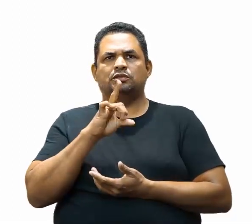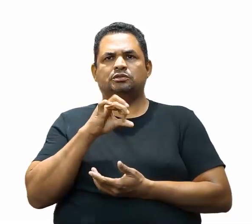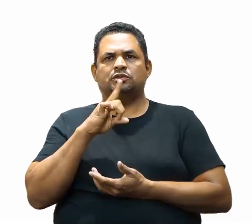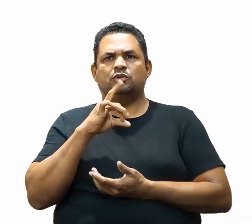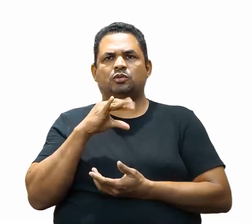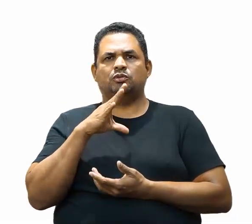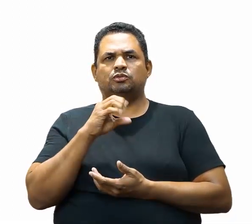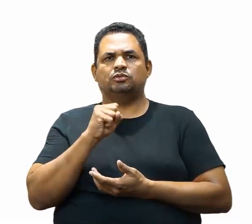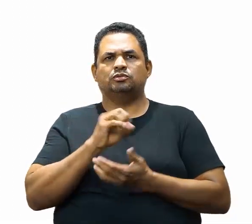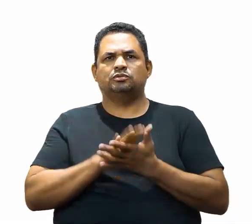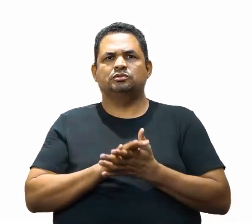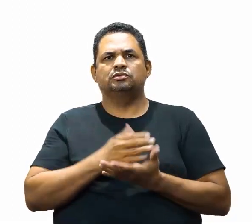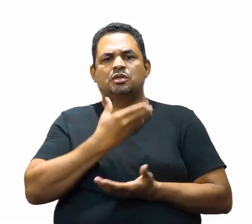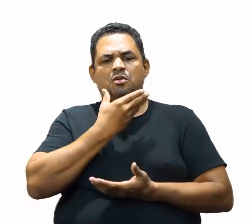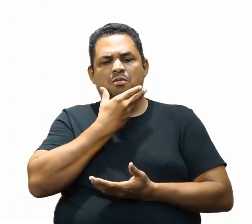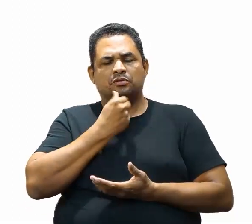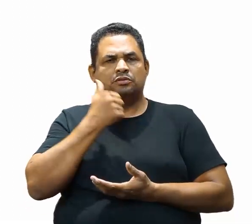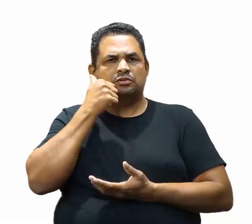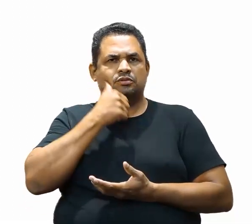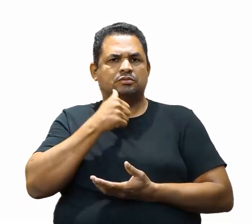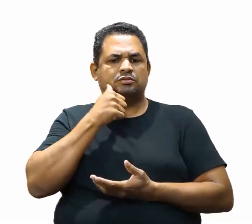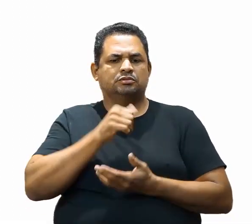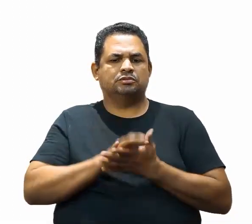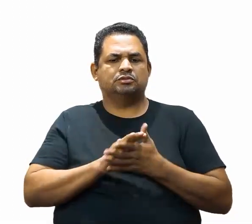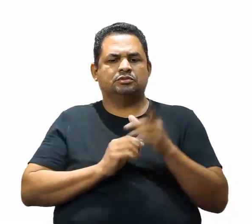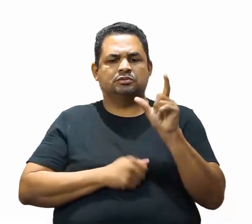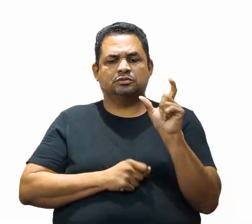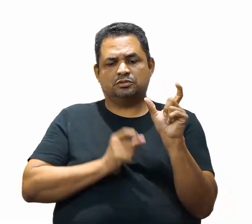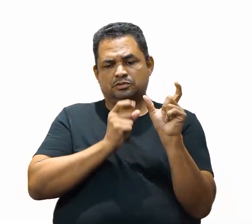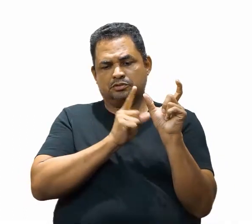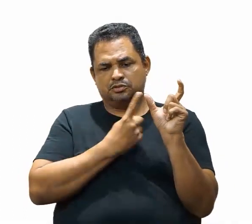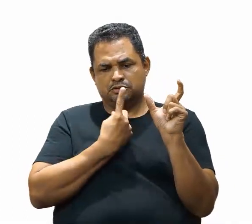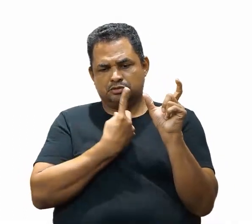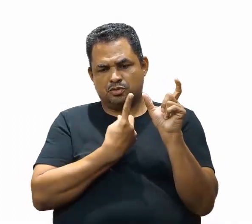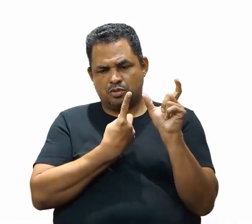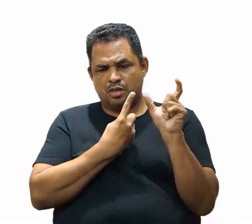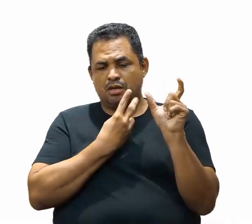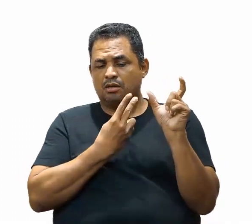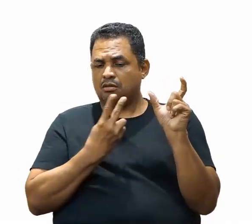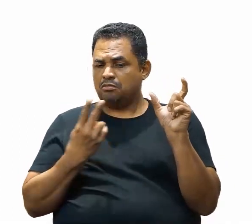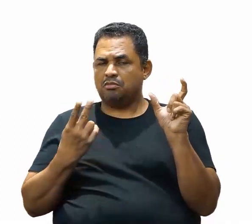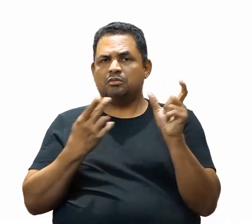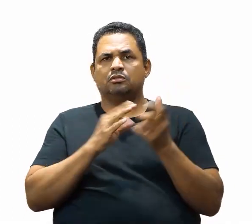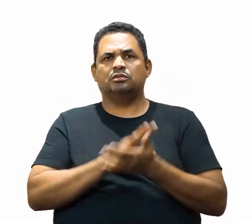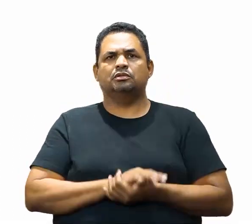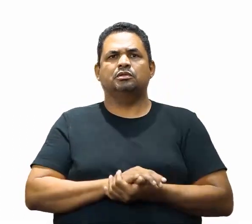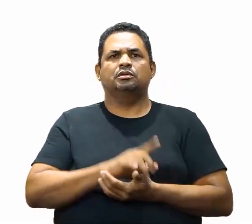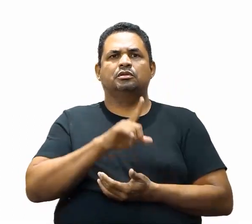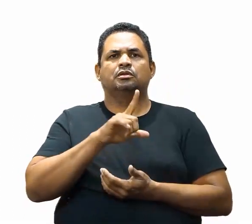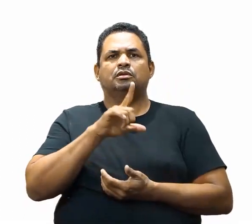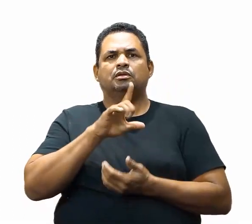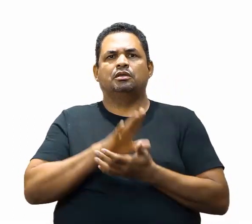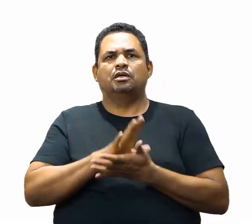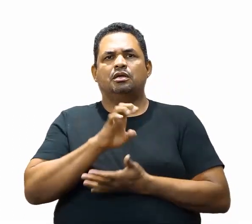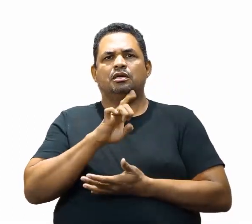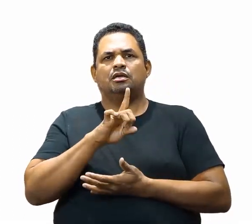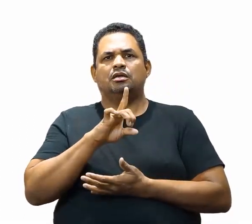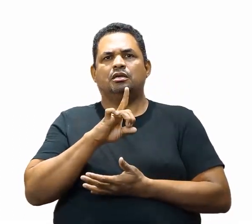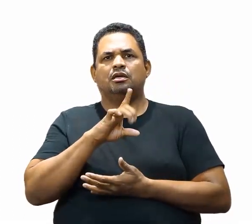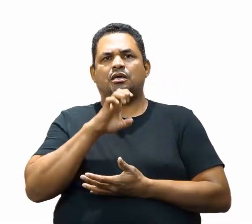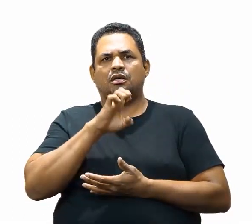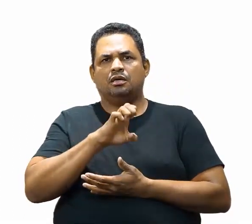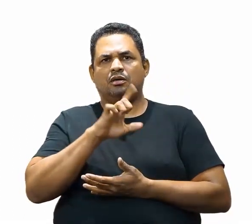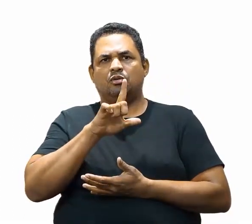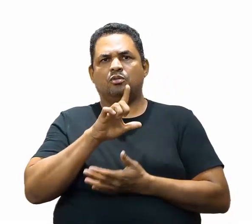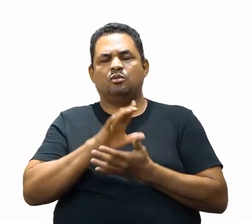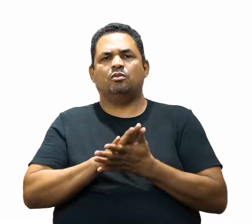são masculino, feminino, singular e plural. Nós temos el, lo, las, la e las. O